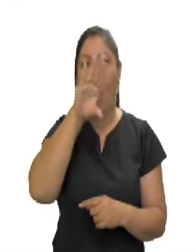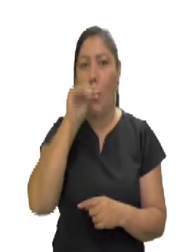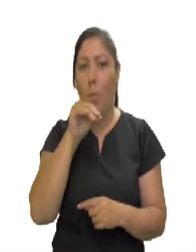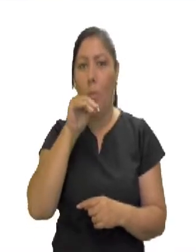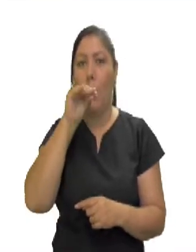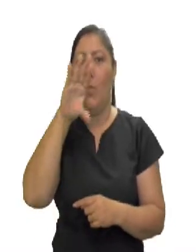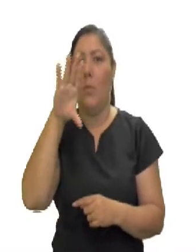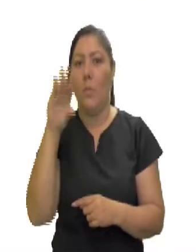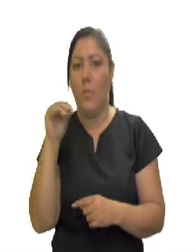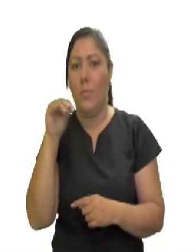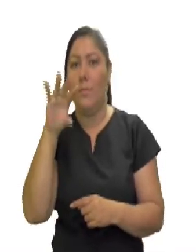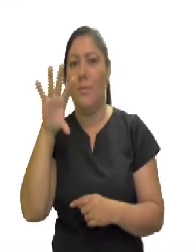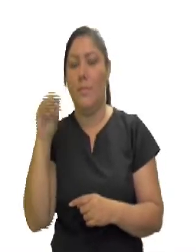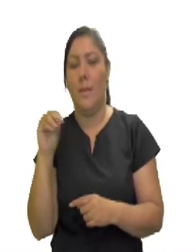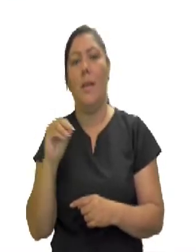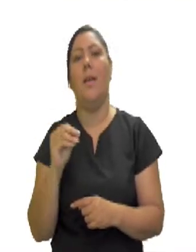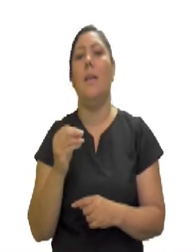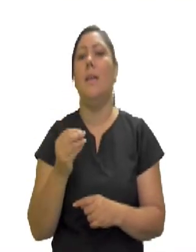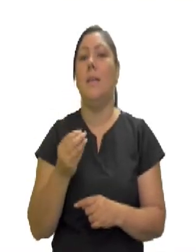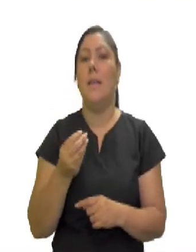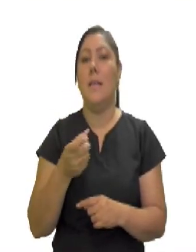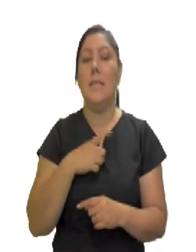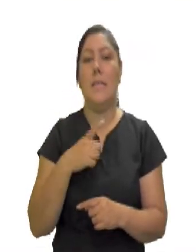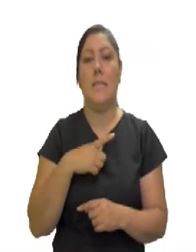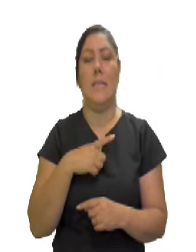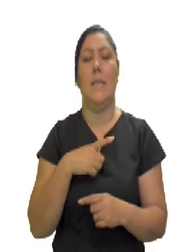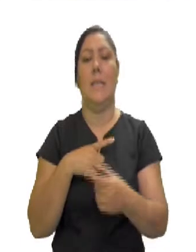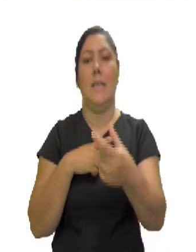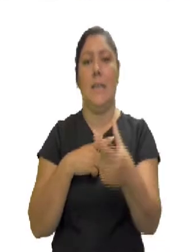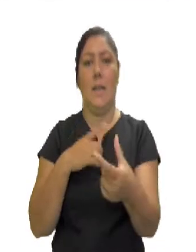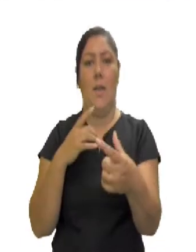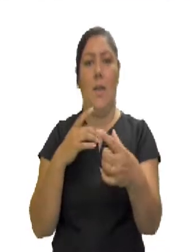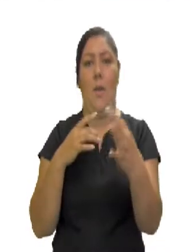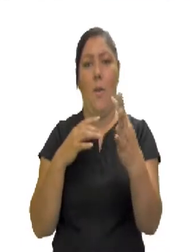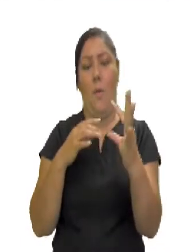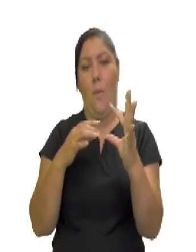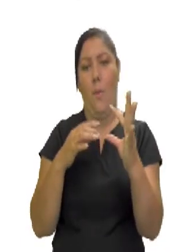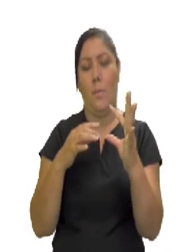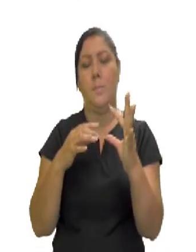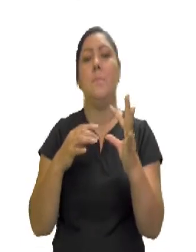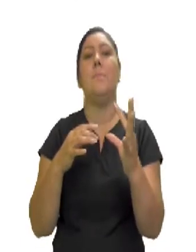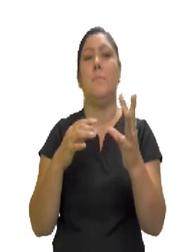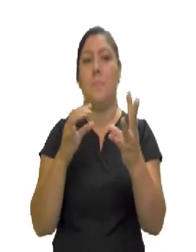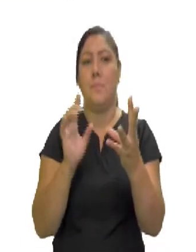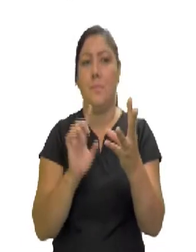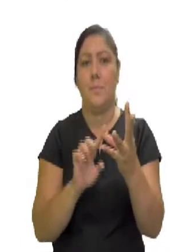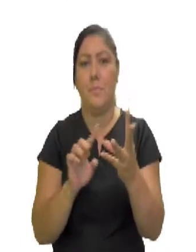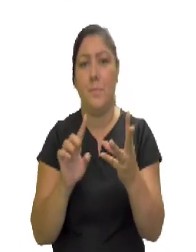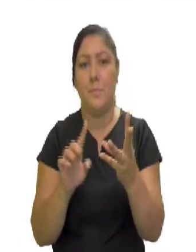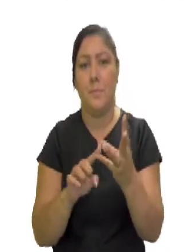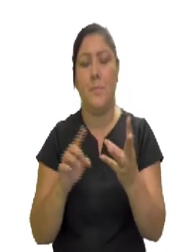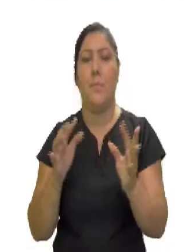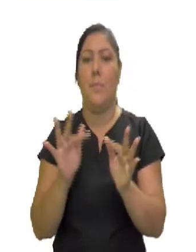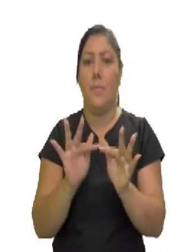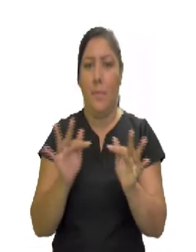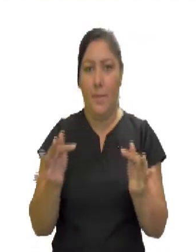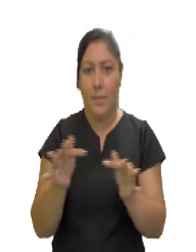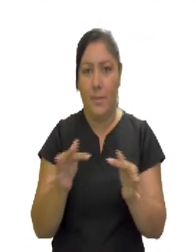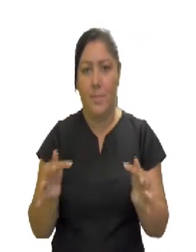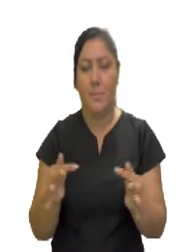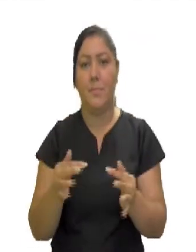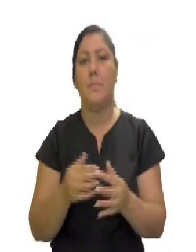numa sílaba vai existir uma vogal. Então, nós temos as sílabas simples, que